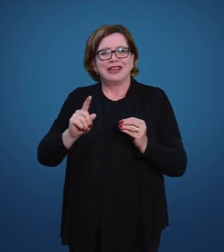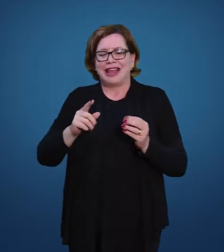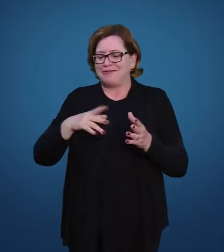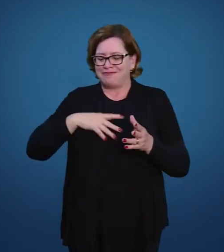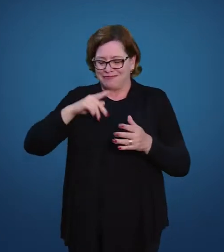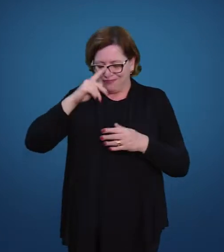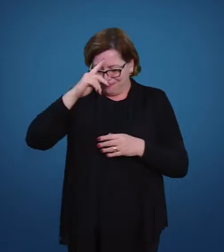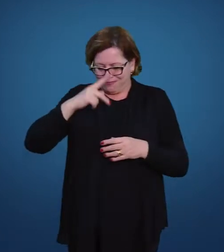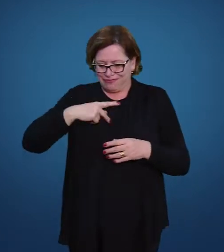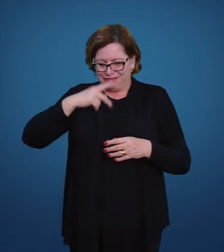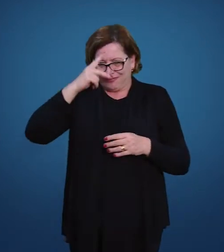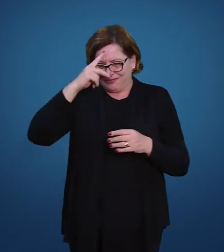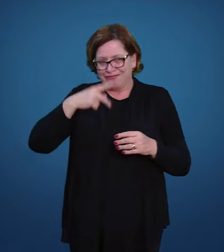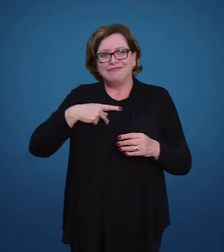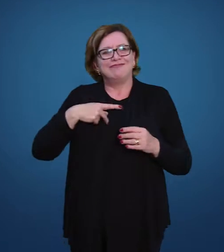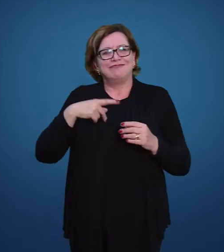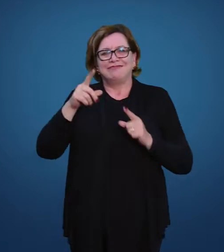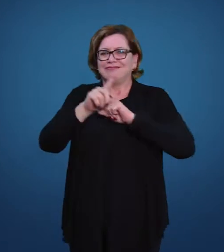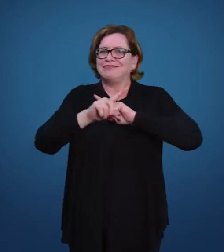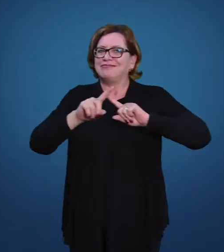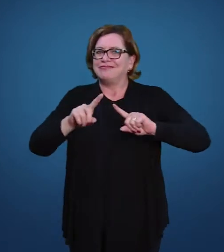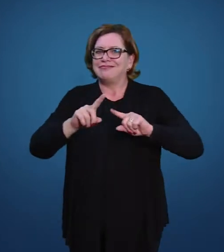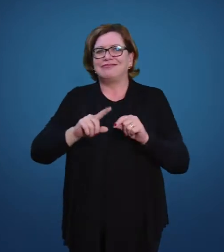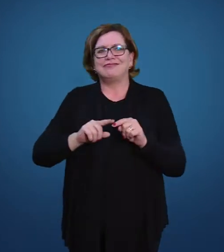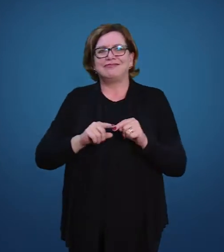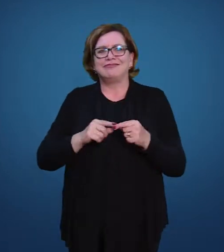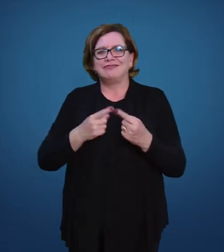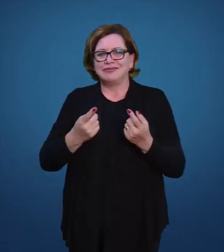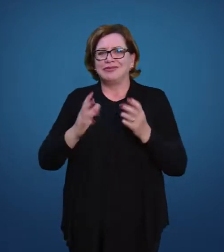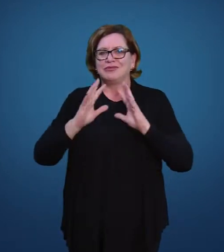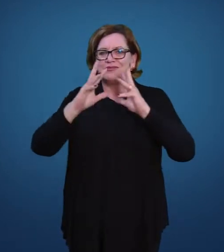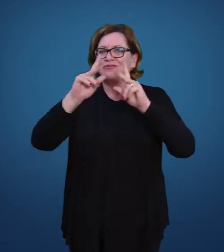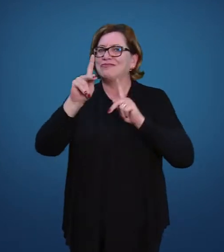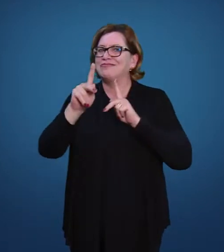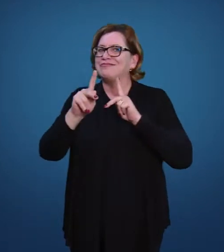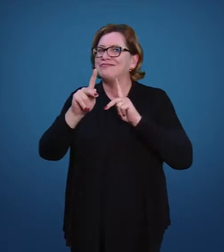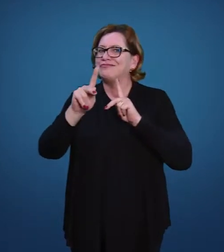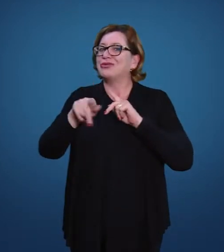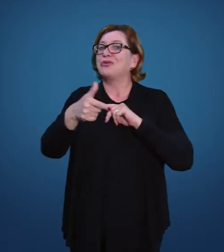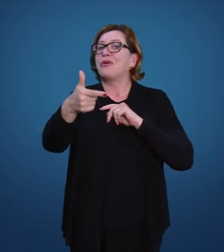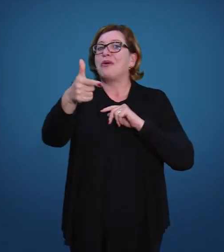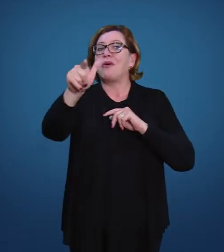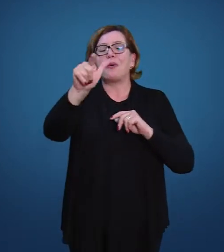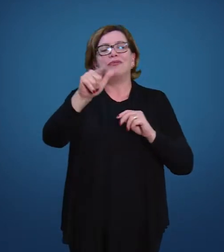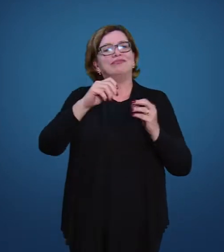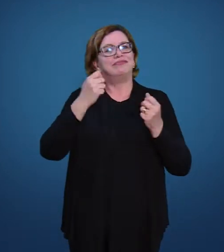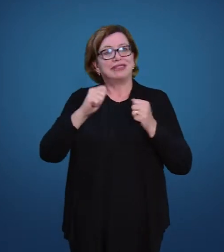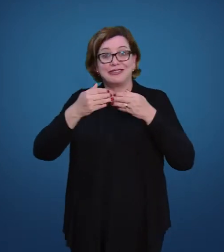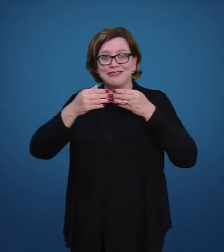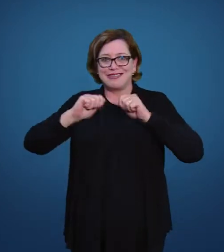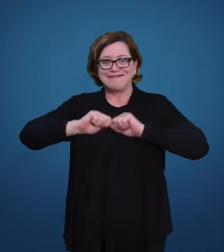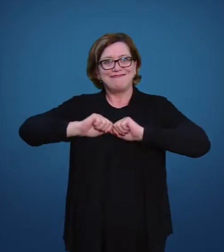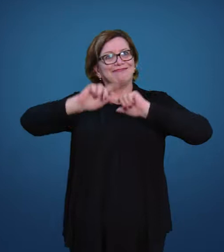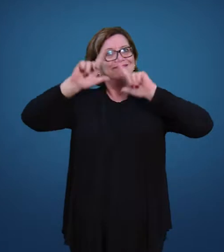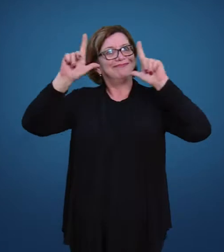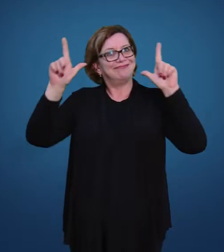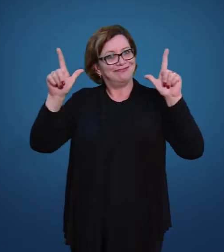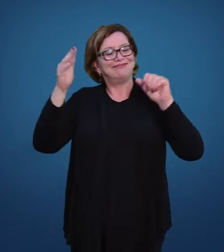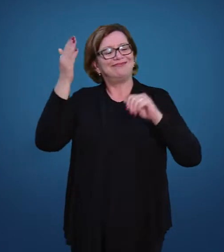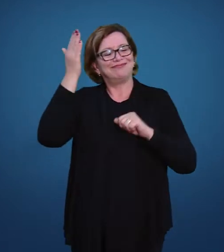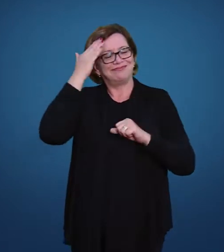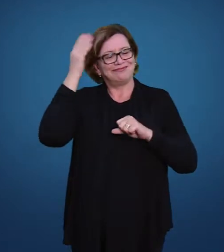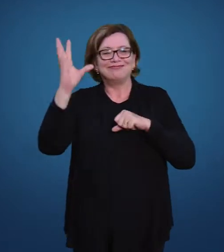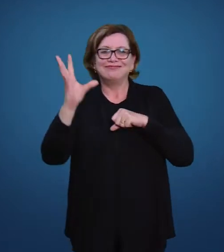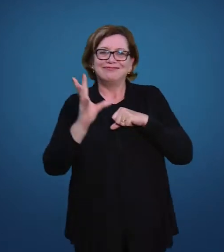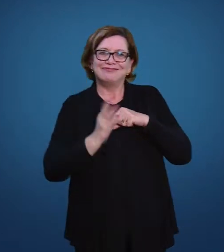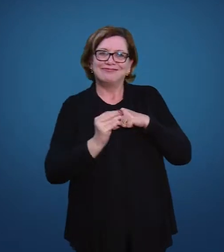próprios. Mas só acontece isso quando os outros não são esclarecidos. Quando os outros podem ser